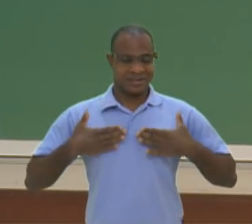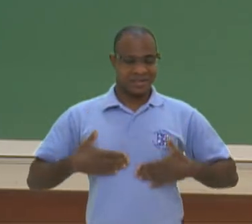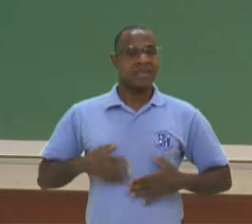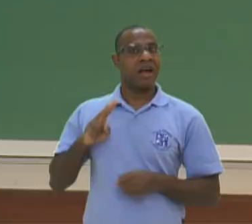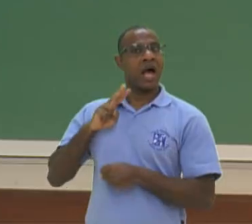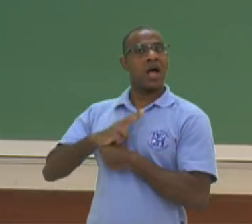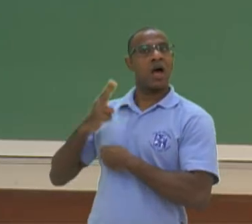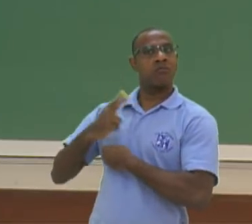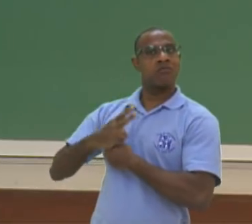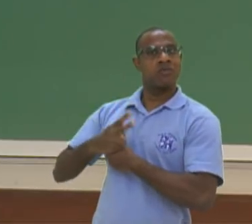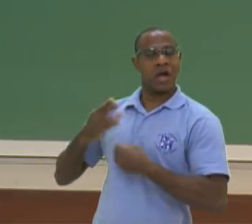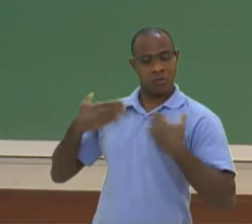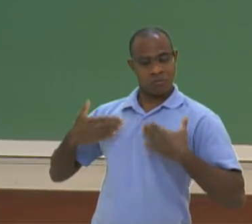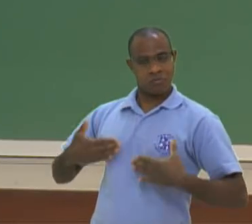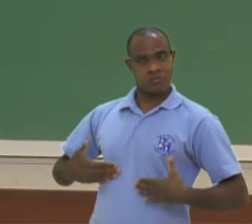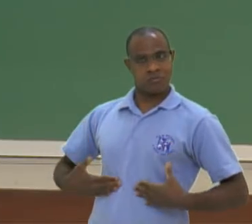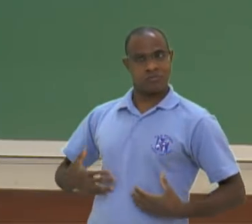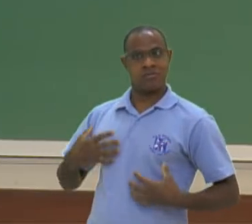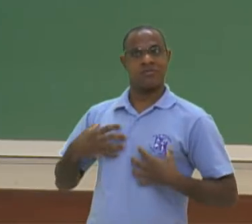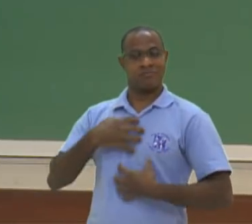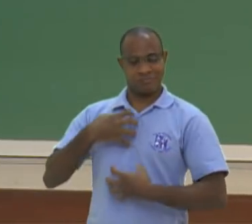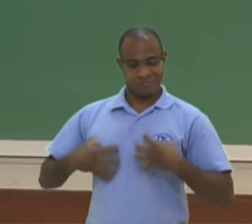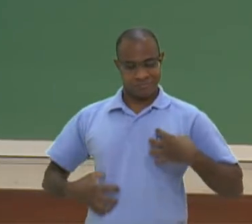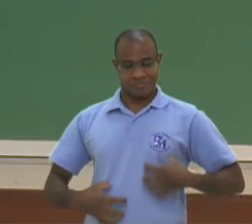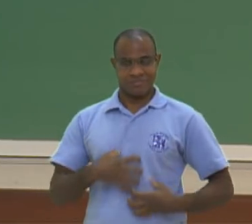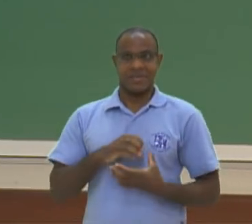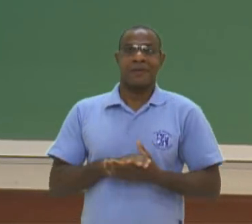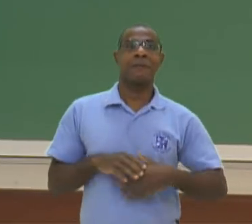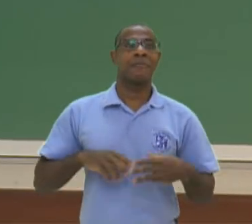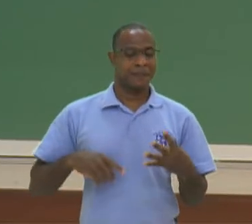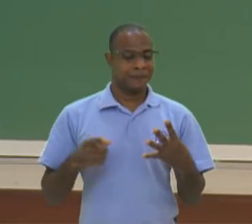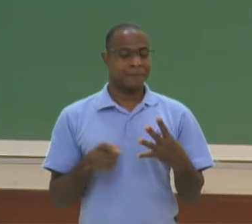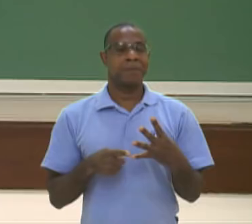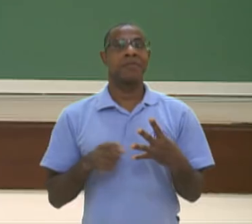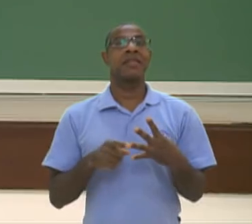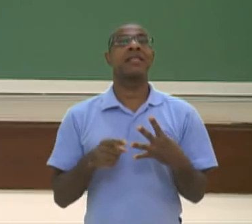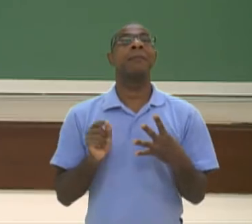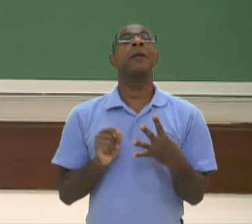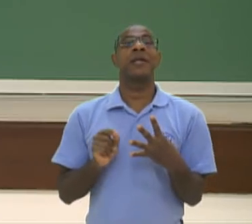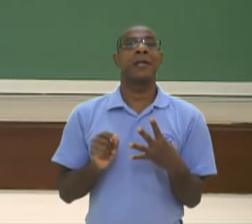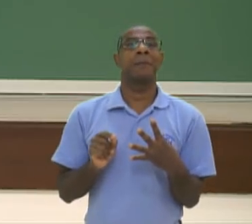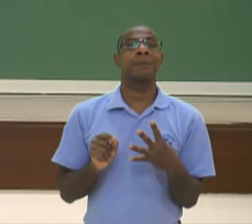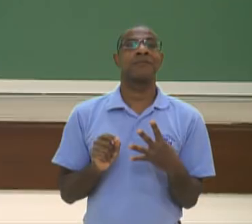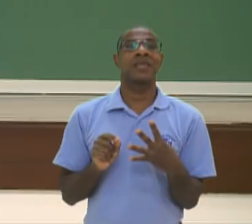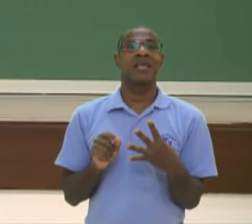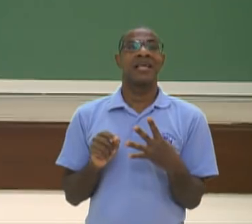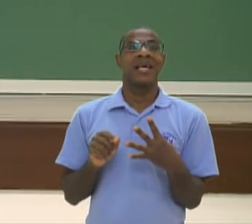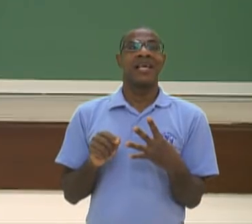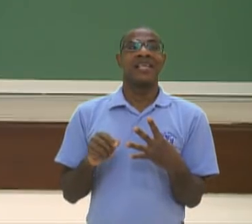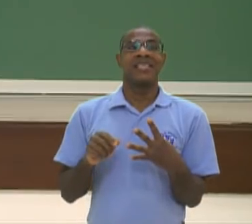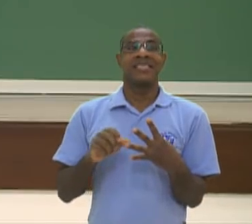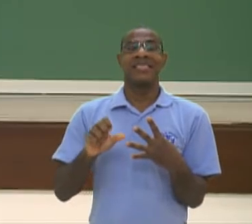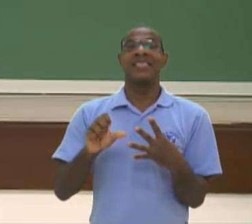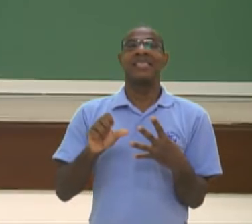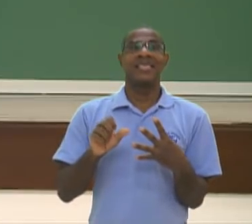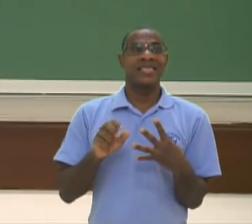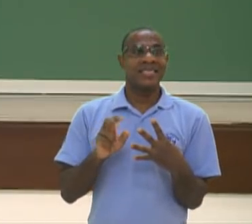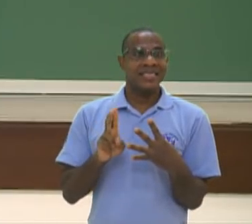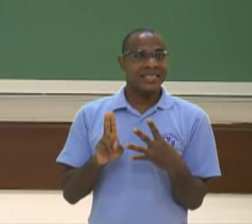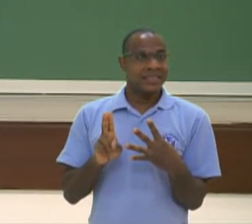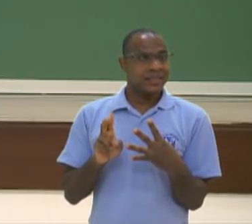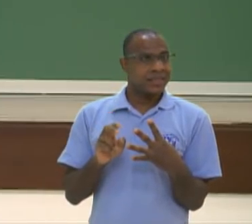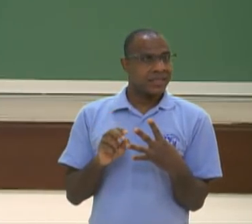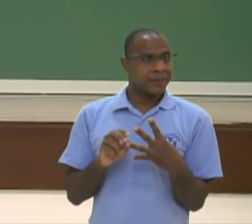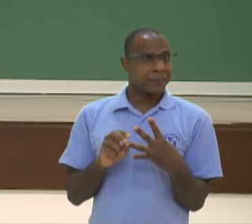do organismo. Depois, nós fomos para o sistema imunitário. Então, nós entendemos como que essa